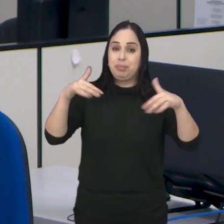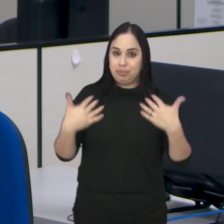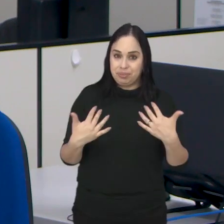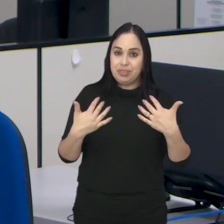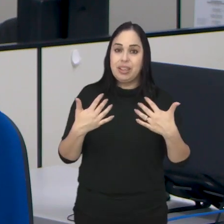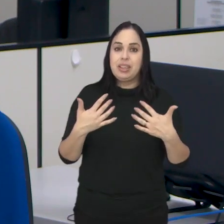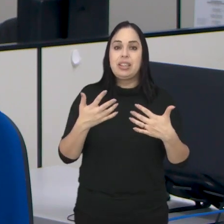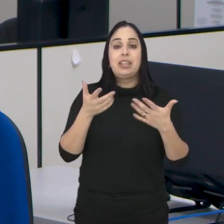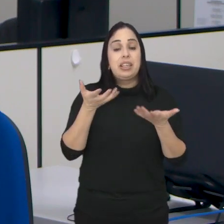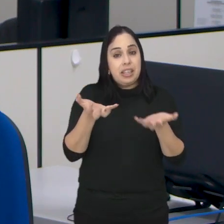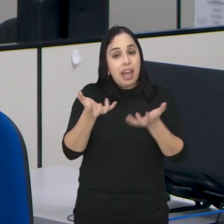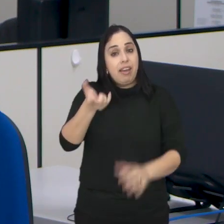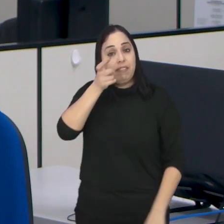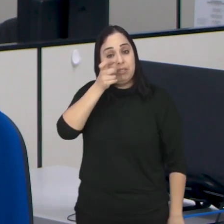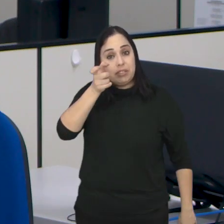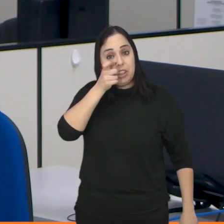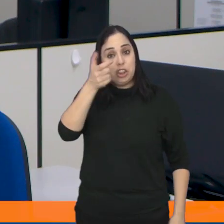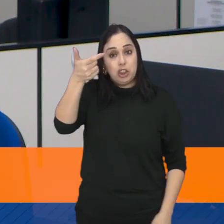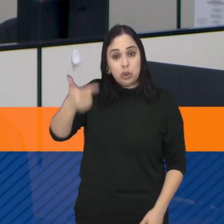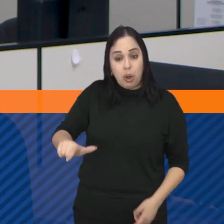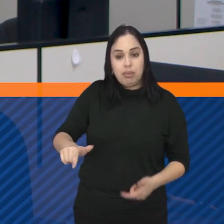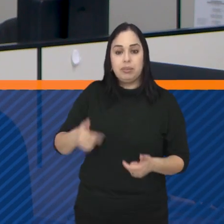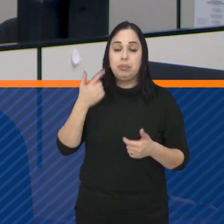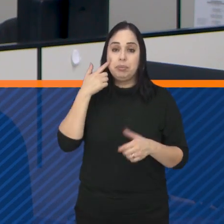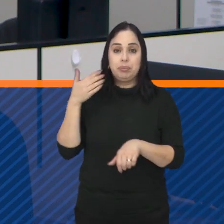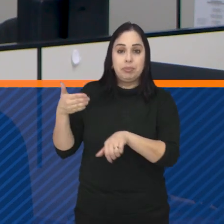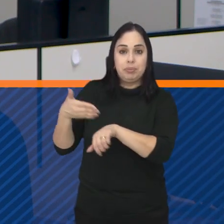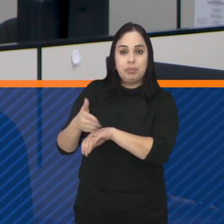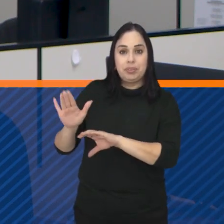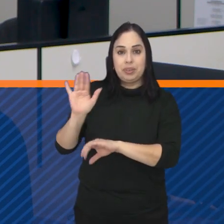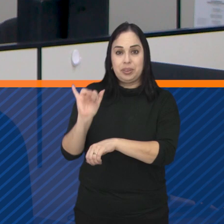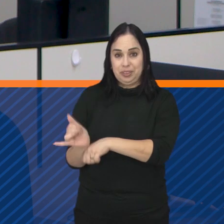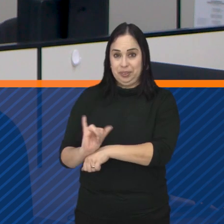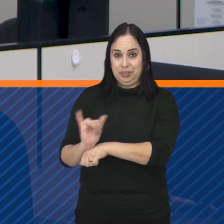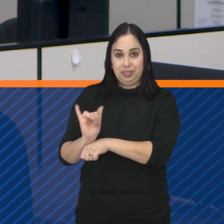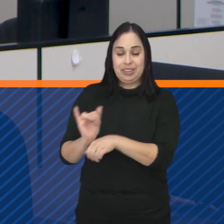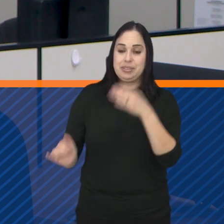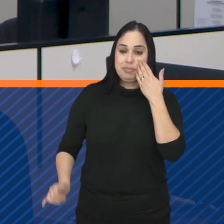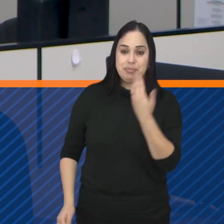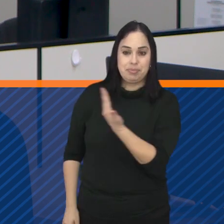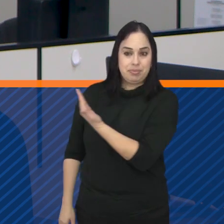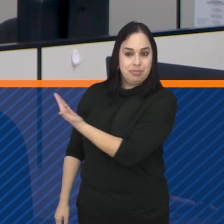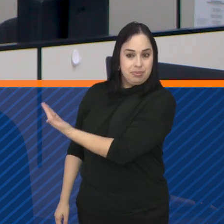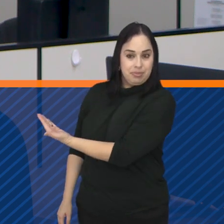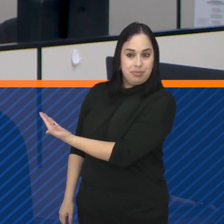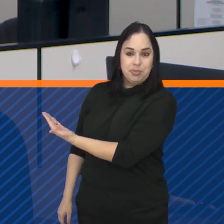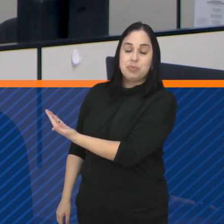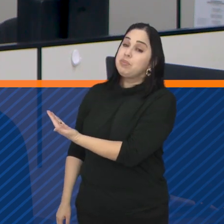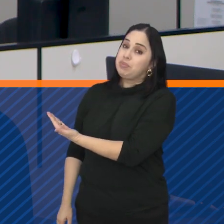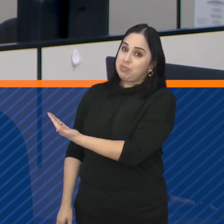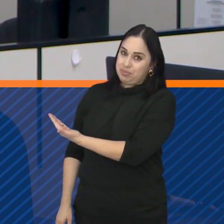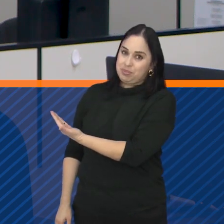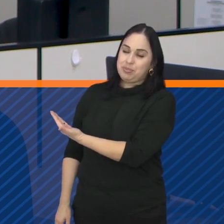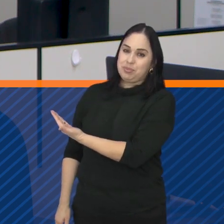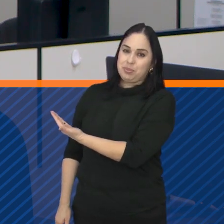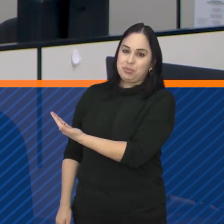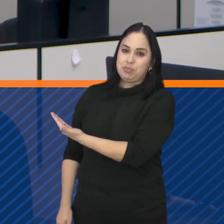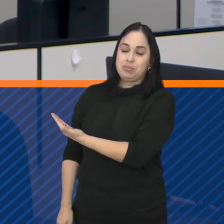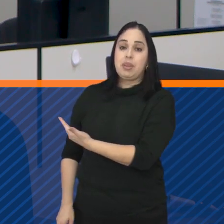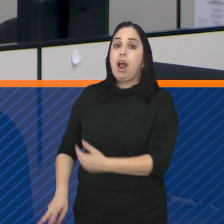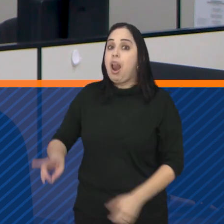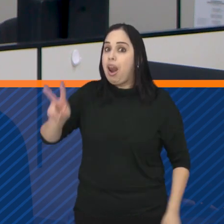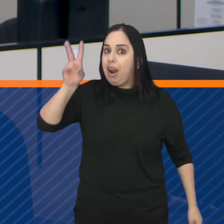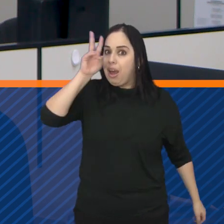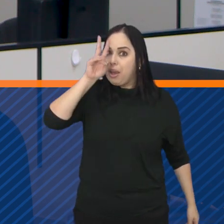companhia até aqui. Se você quiser rever o programa, é só acessar a nossa página no YouTube, que é TV Câmara São José dos